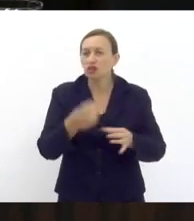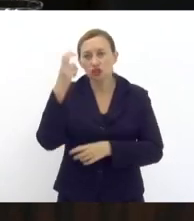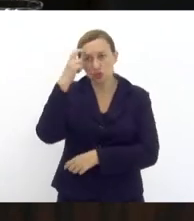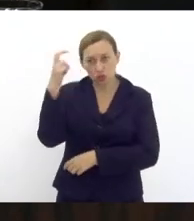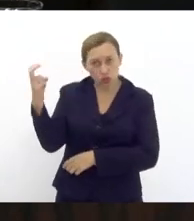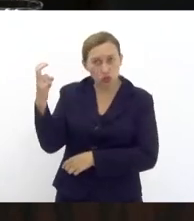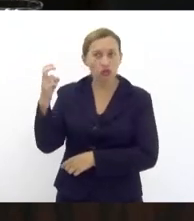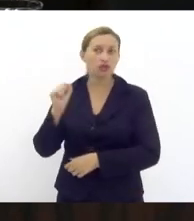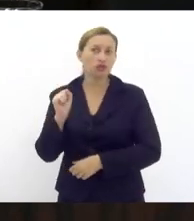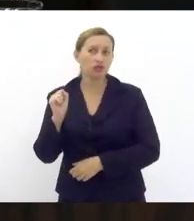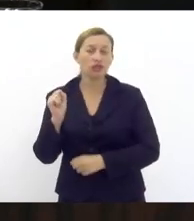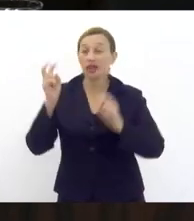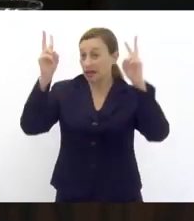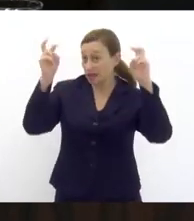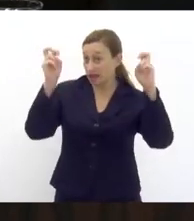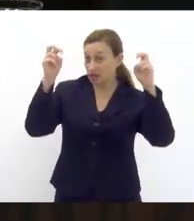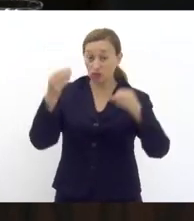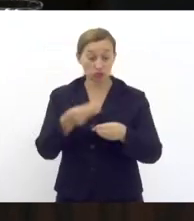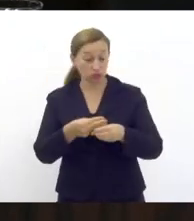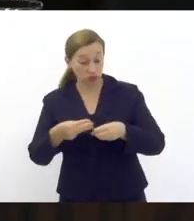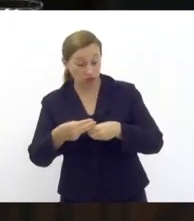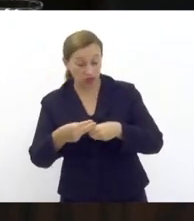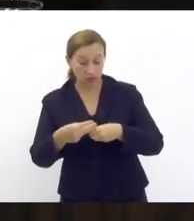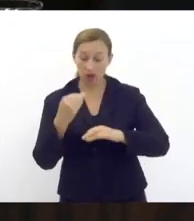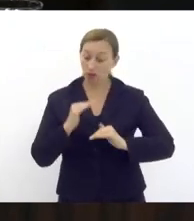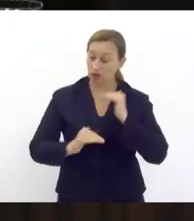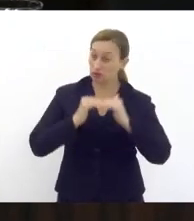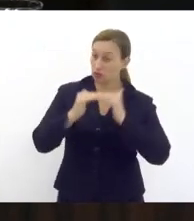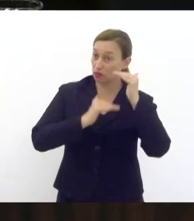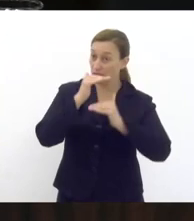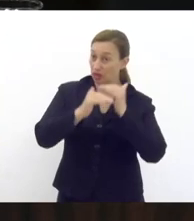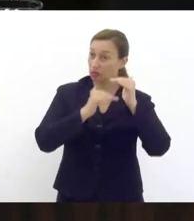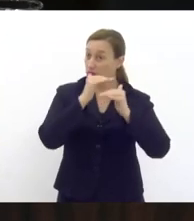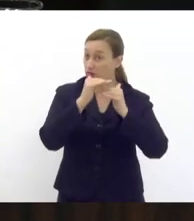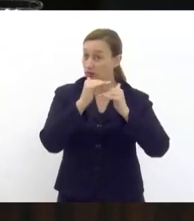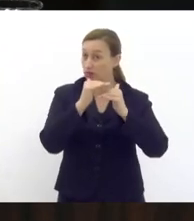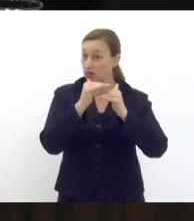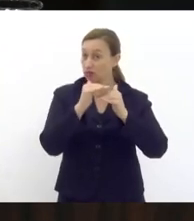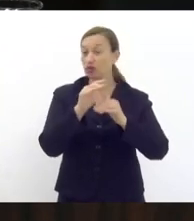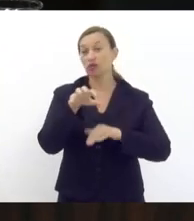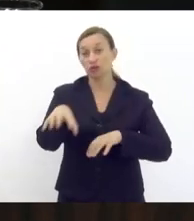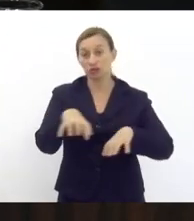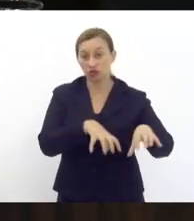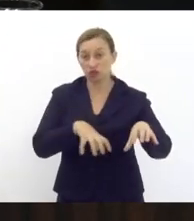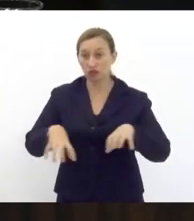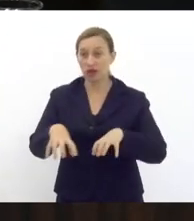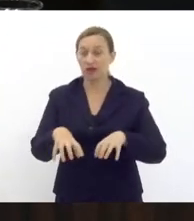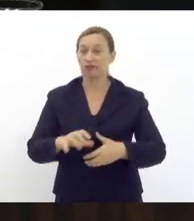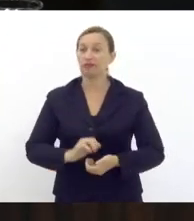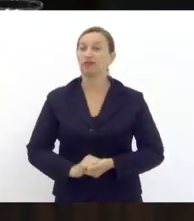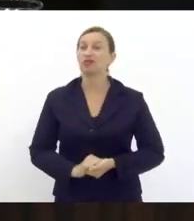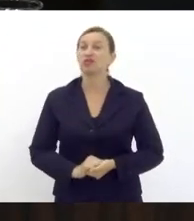de cultura e Assuntos Municipal e Desenvolvimento Regional.